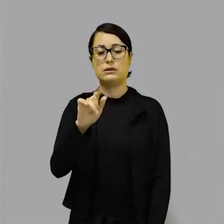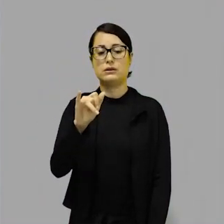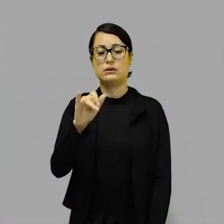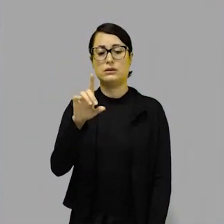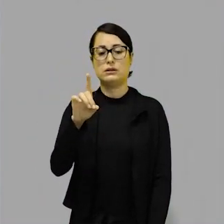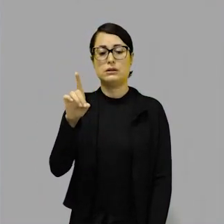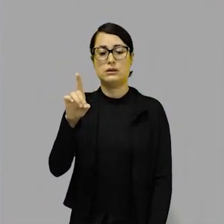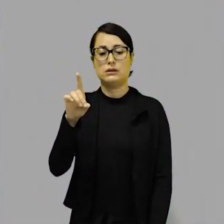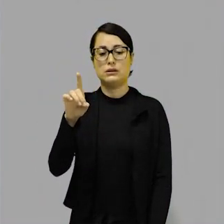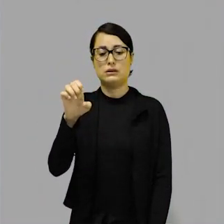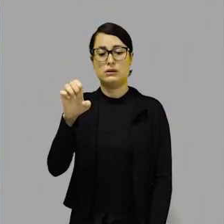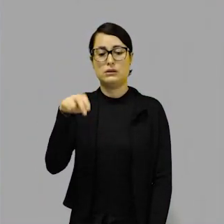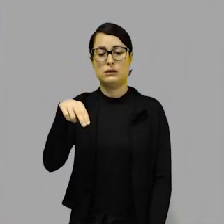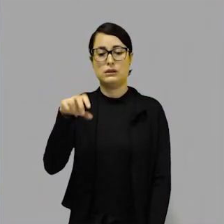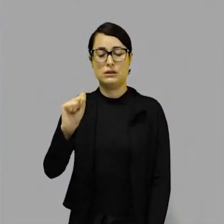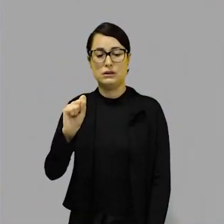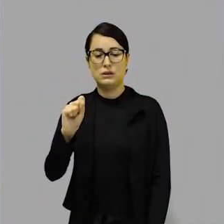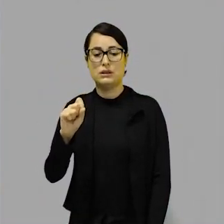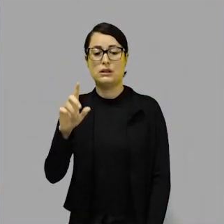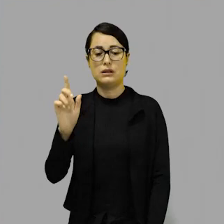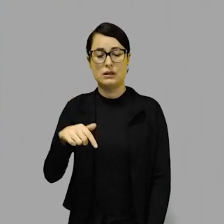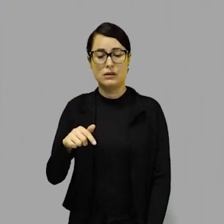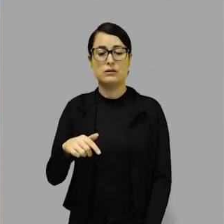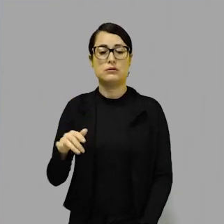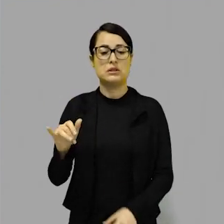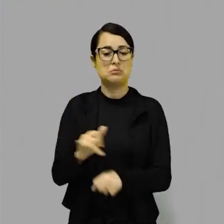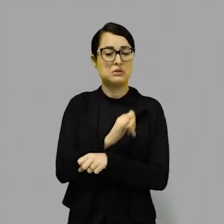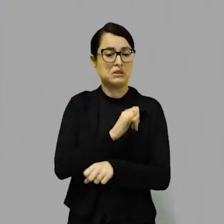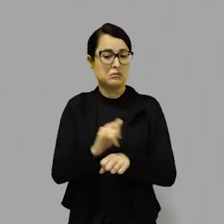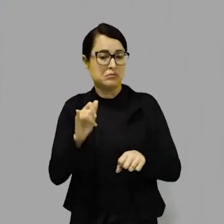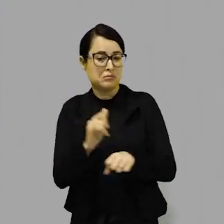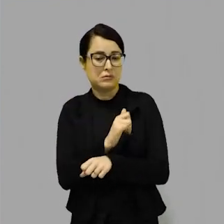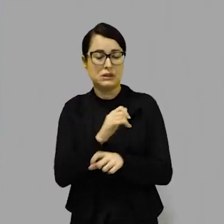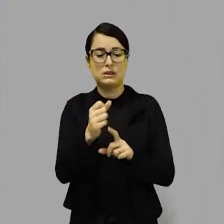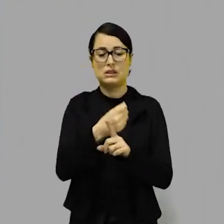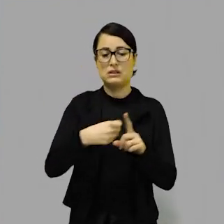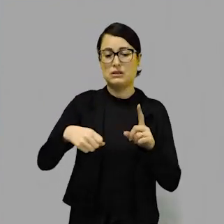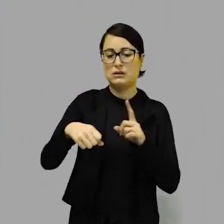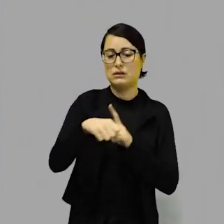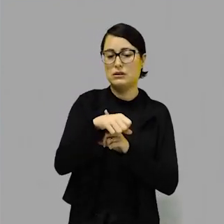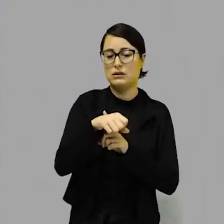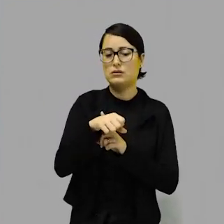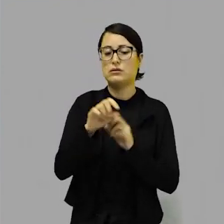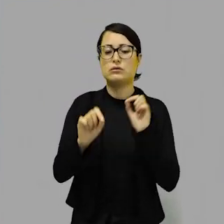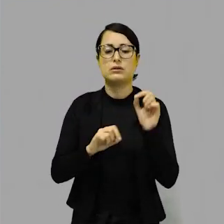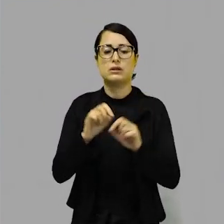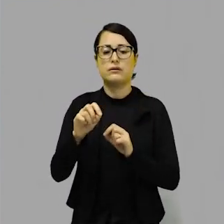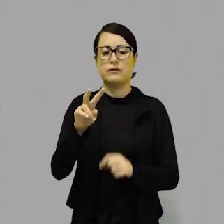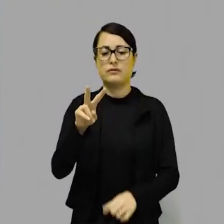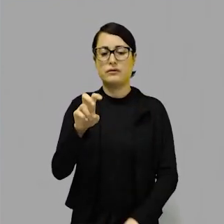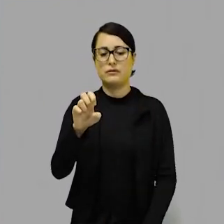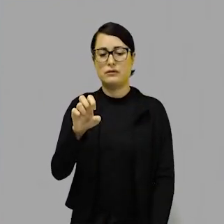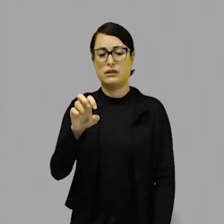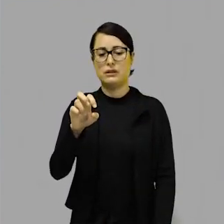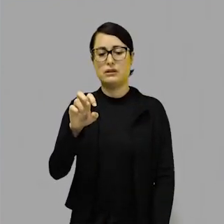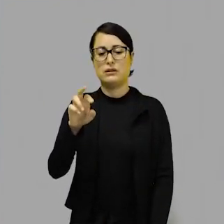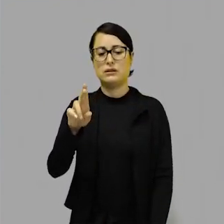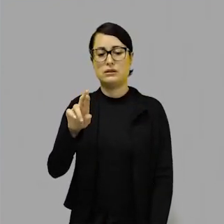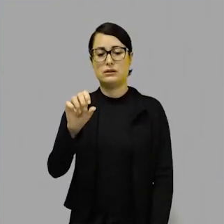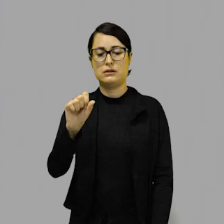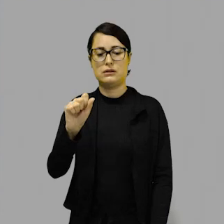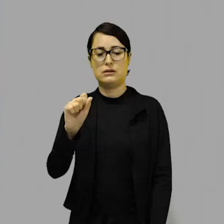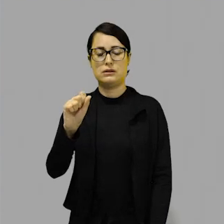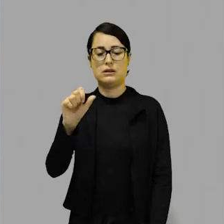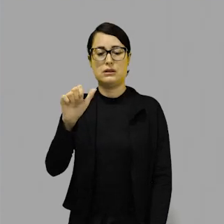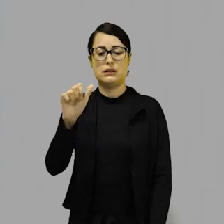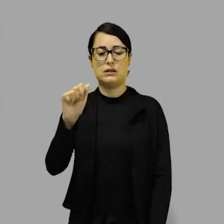um dos caras mais versáteis da sociologia. O que versatilidade significa? Significa dizer que